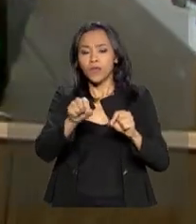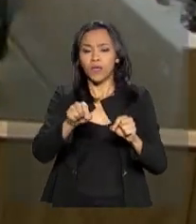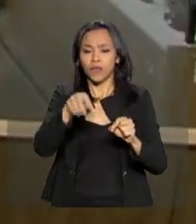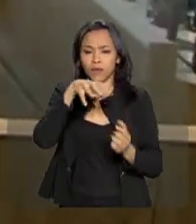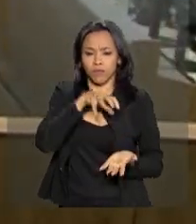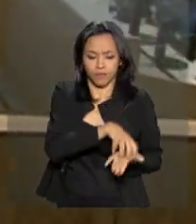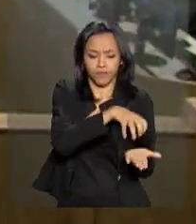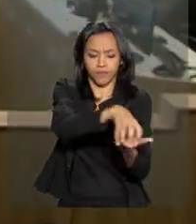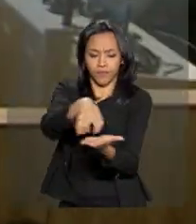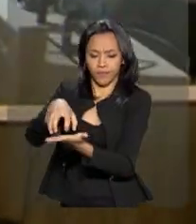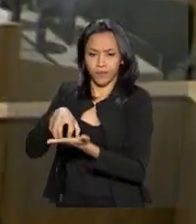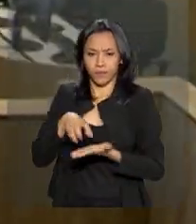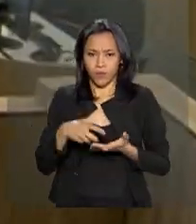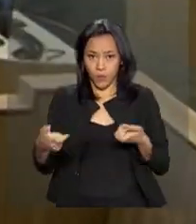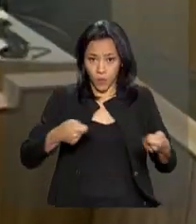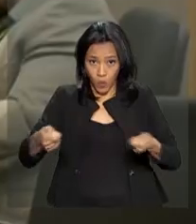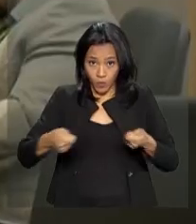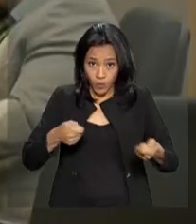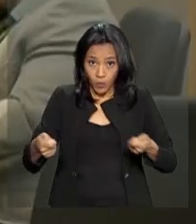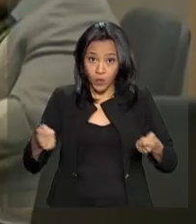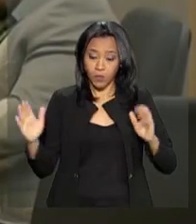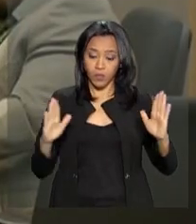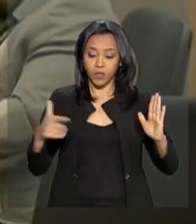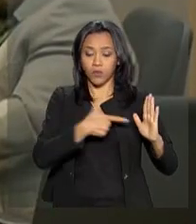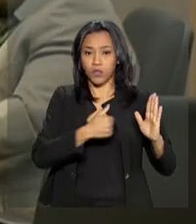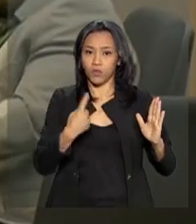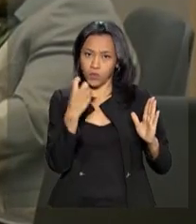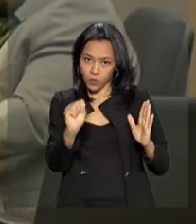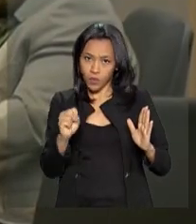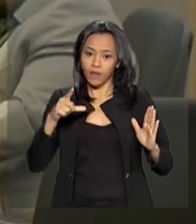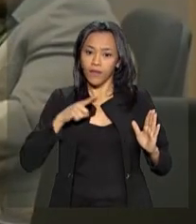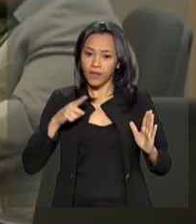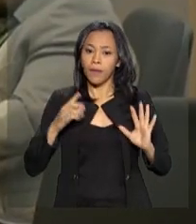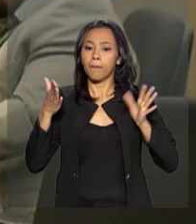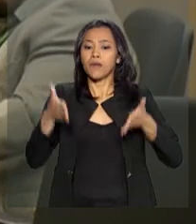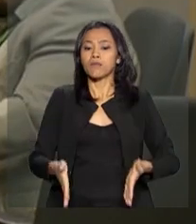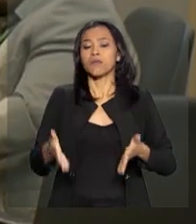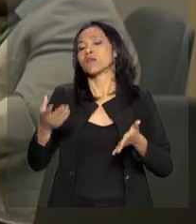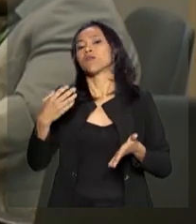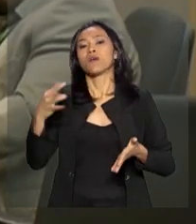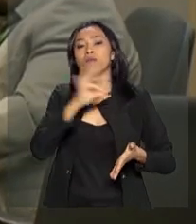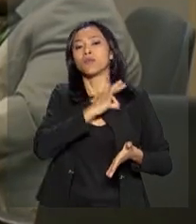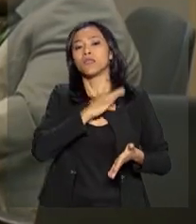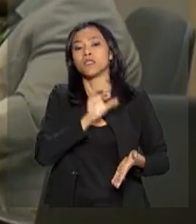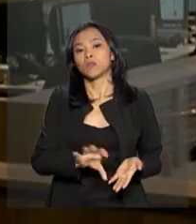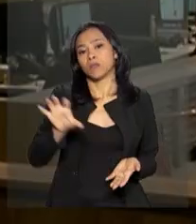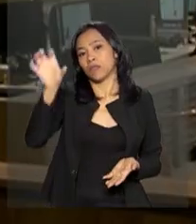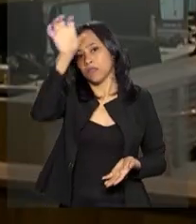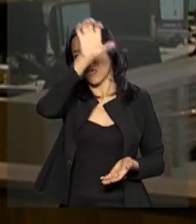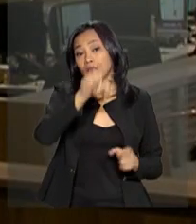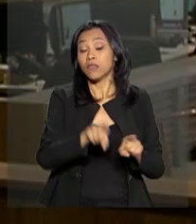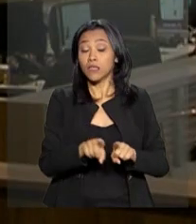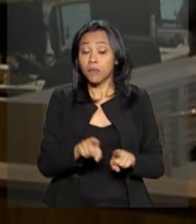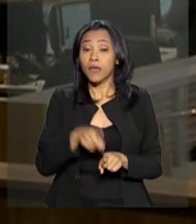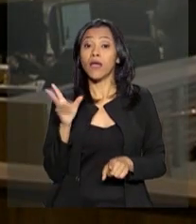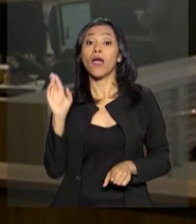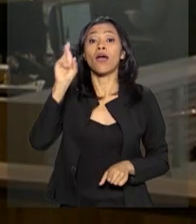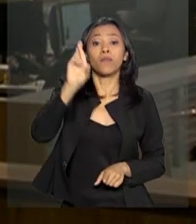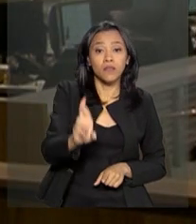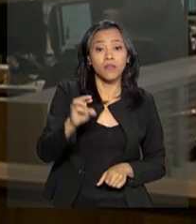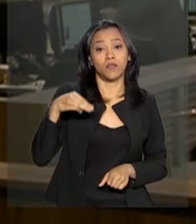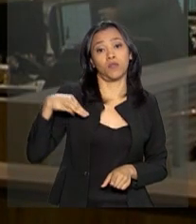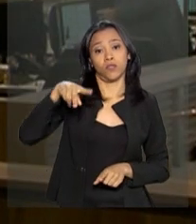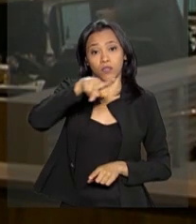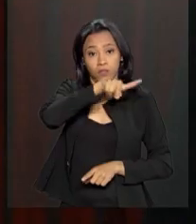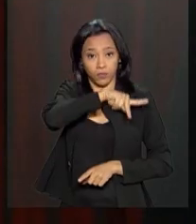controle das eleições de 2018 que contará com a participação das polícias estaduais e de representantes do ministério público e